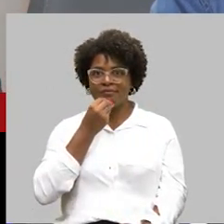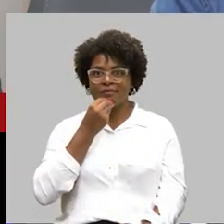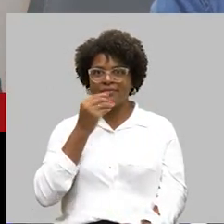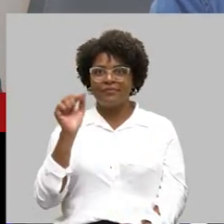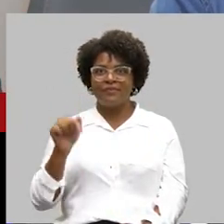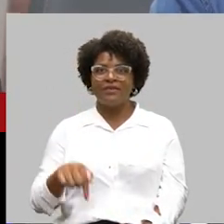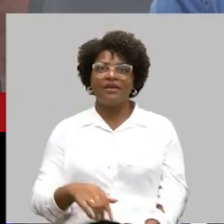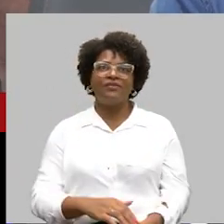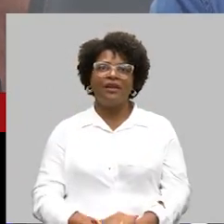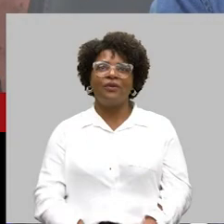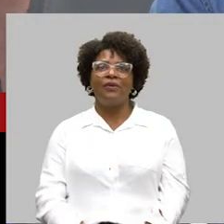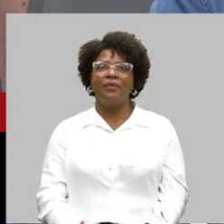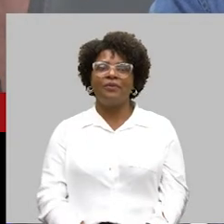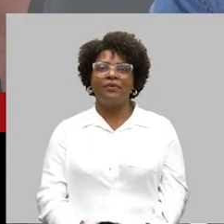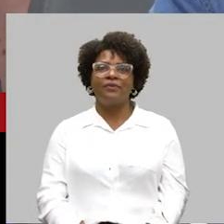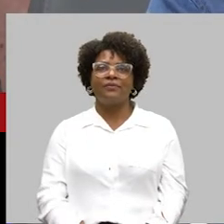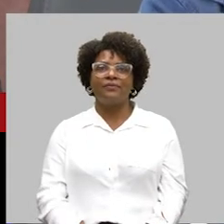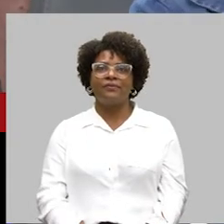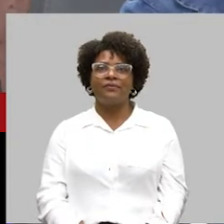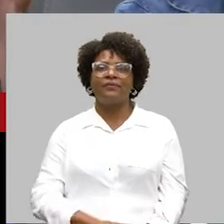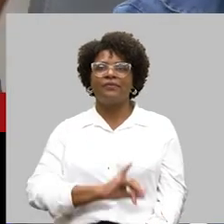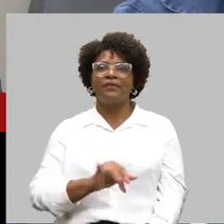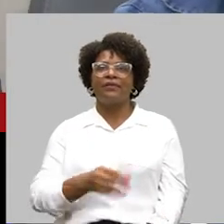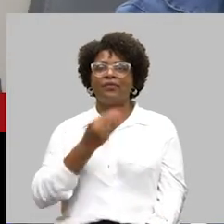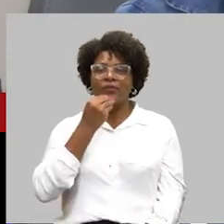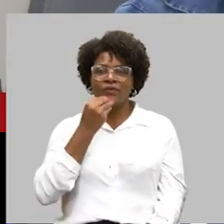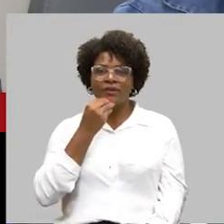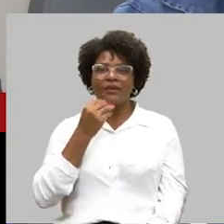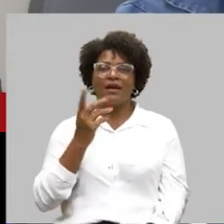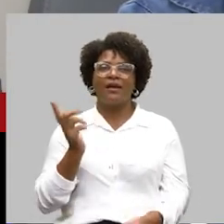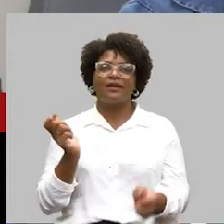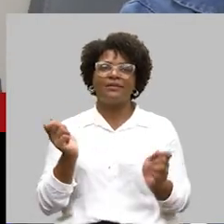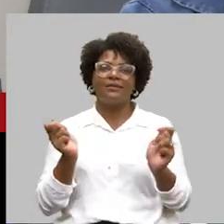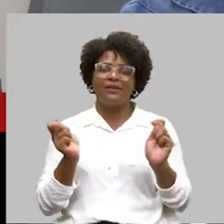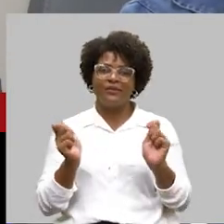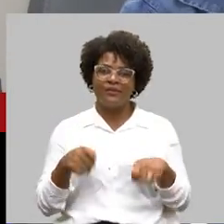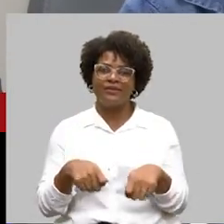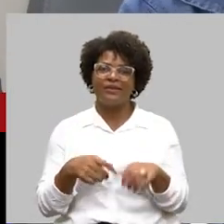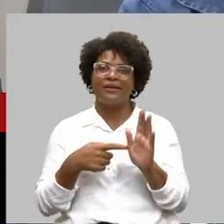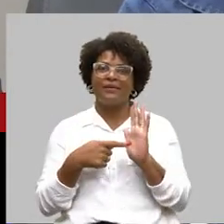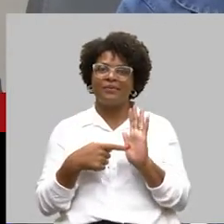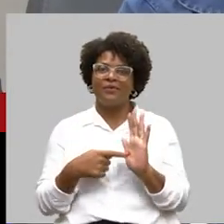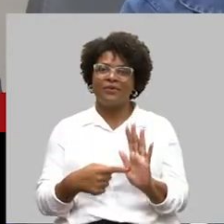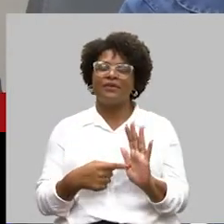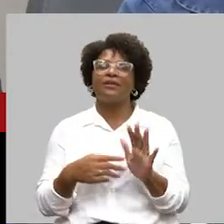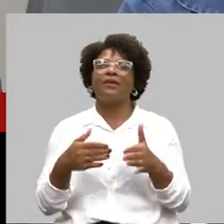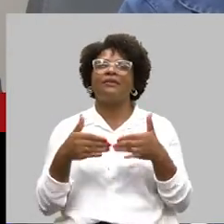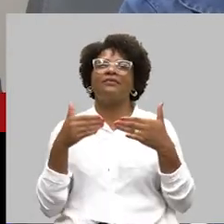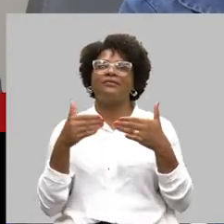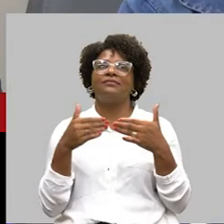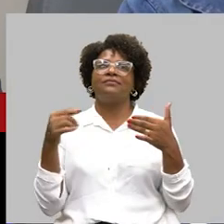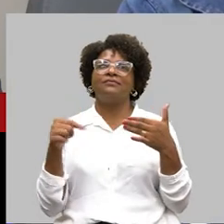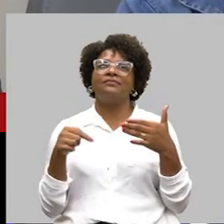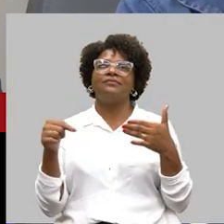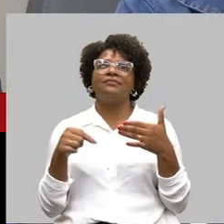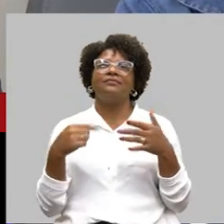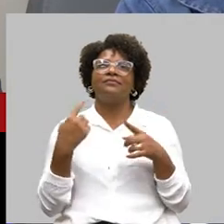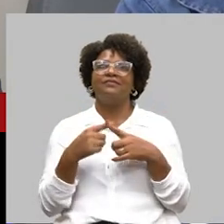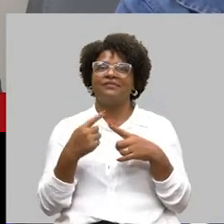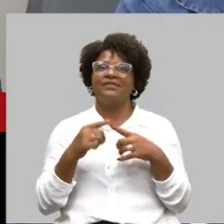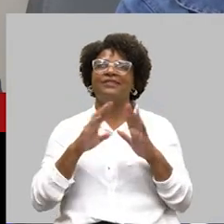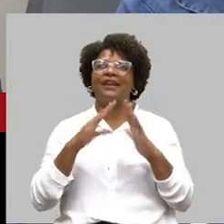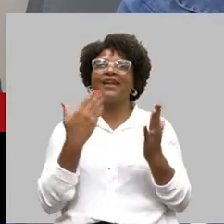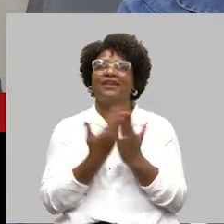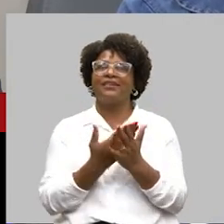hoje pela oportunidade de poder deixar esse pedido aqui né porque a nossa escola